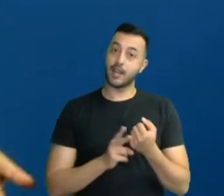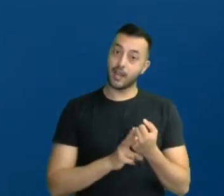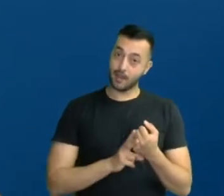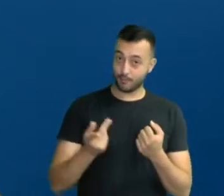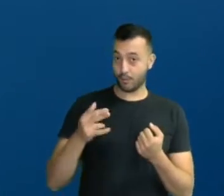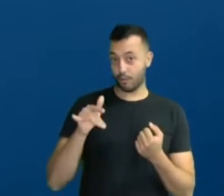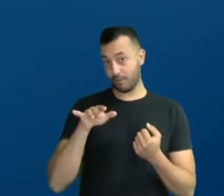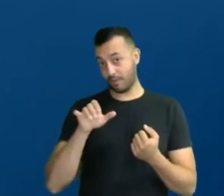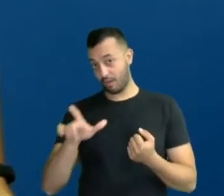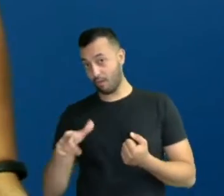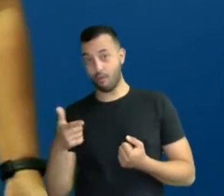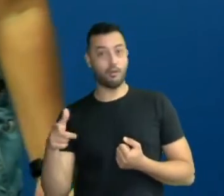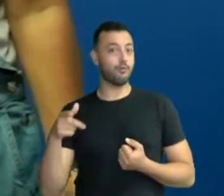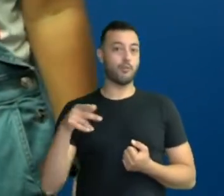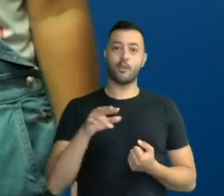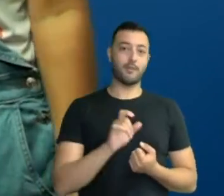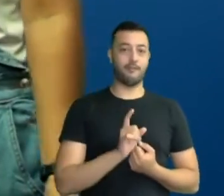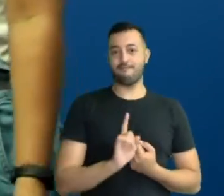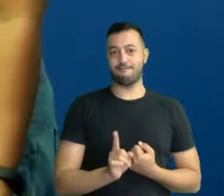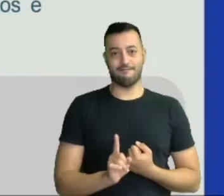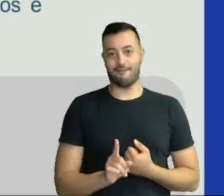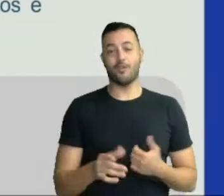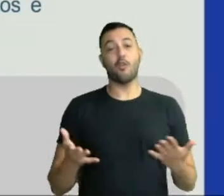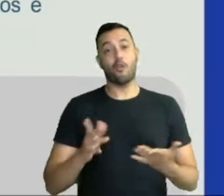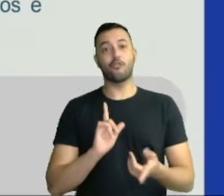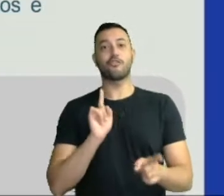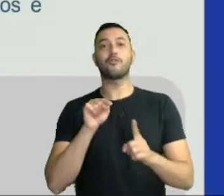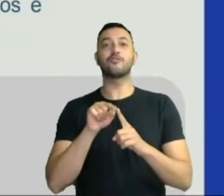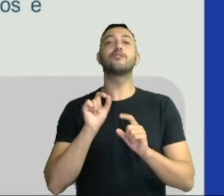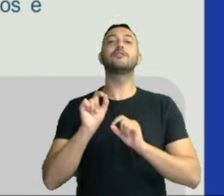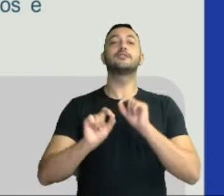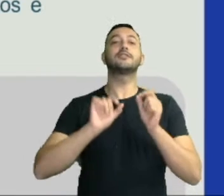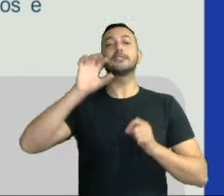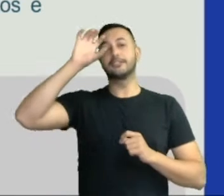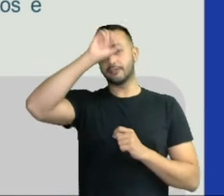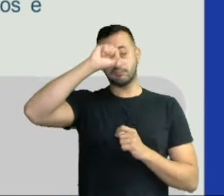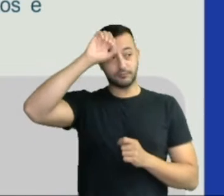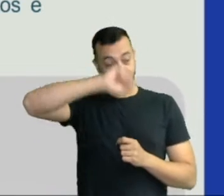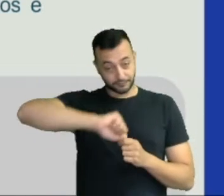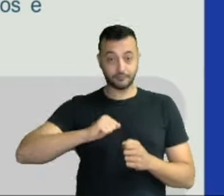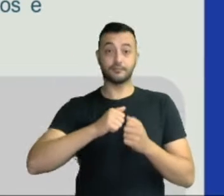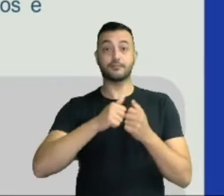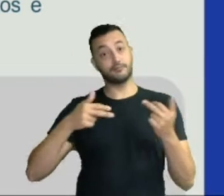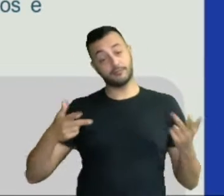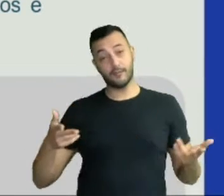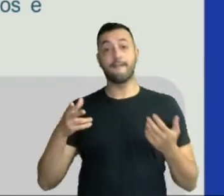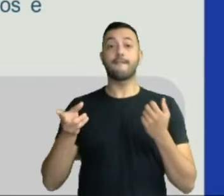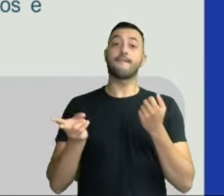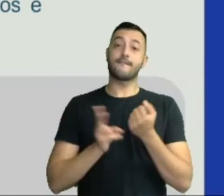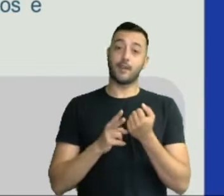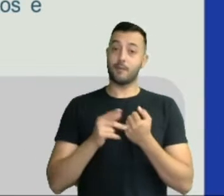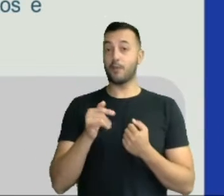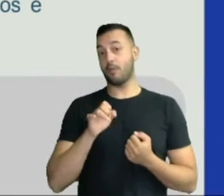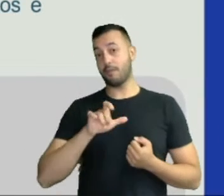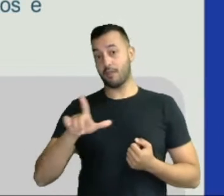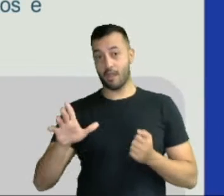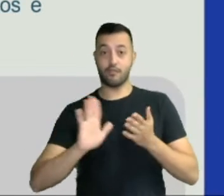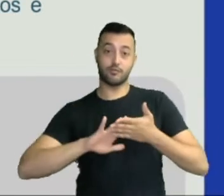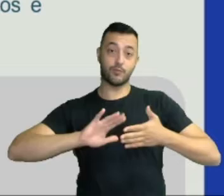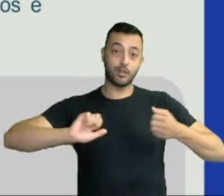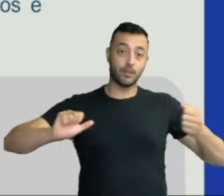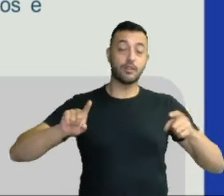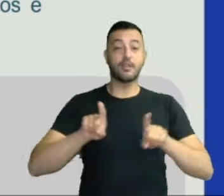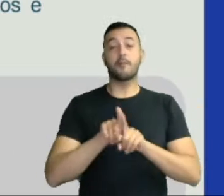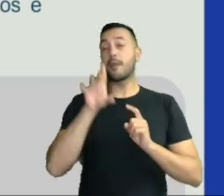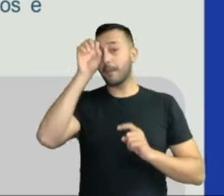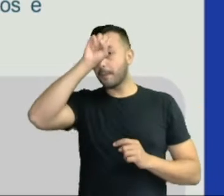não pronominais. O objetivo da nossa aula de hoje é aprender sobre verbos pronominais em língua espanhola, aprender